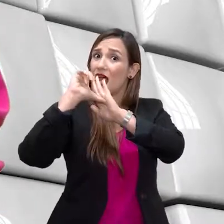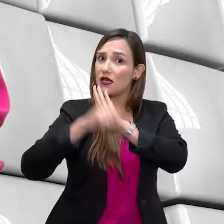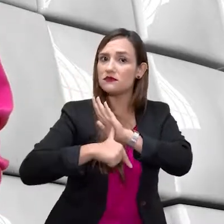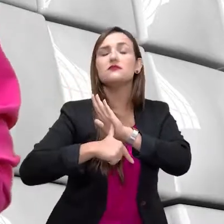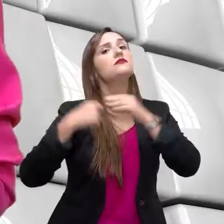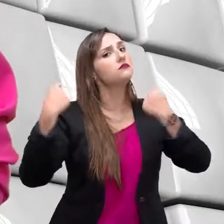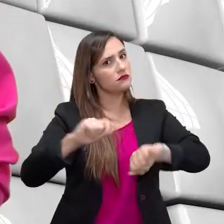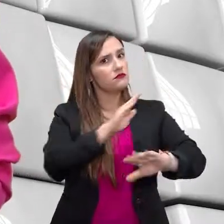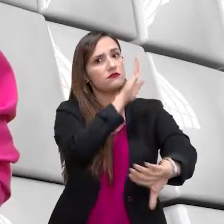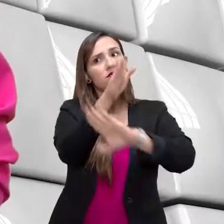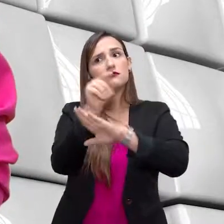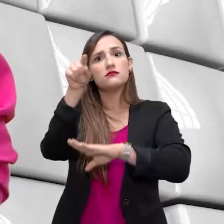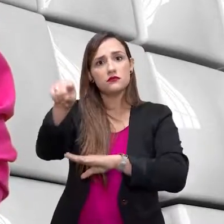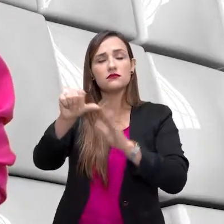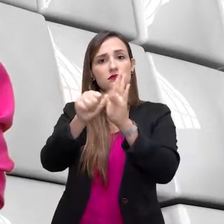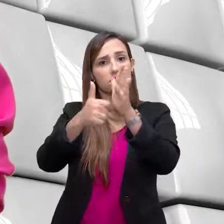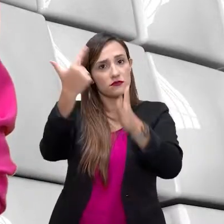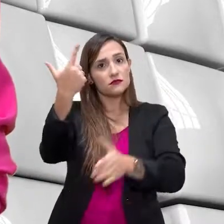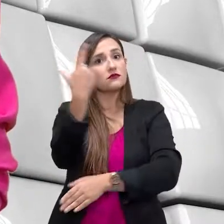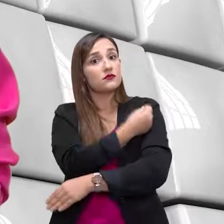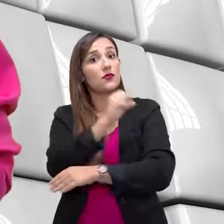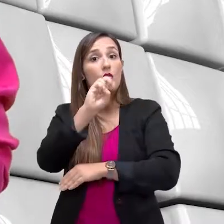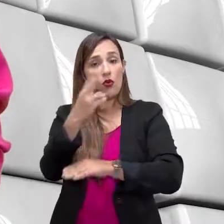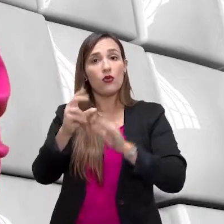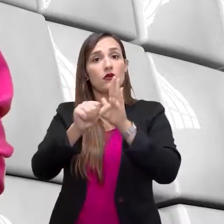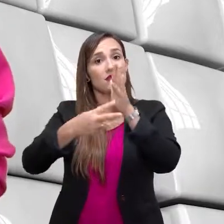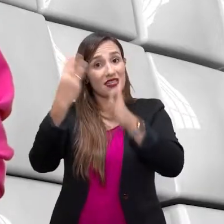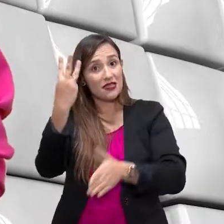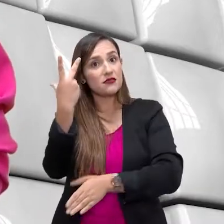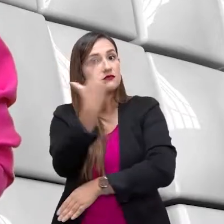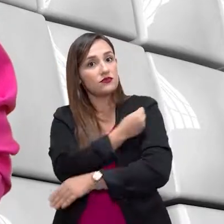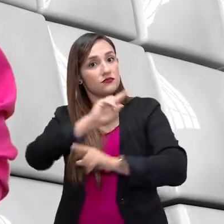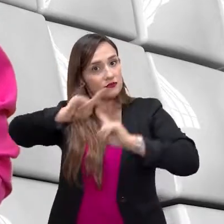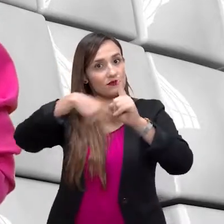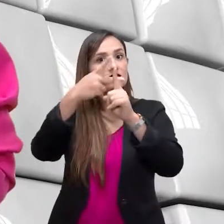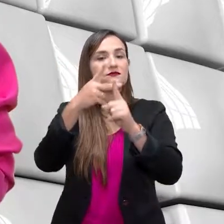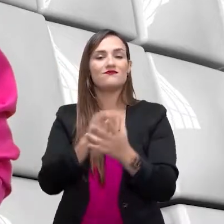em atraso, procure pela segunda dose ou pela dose de